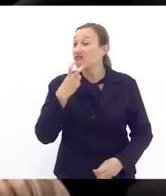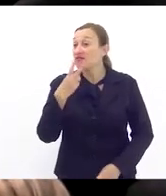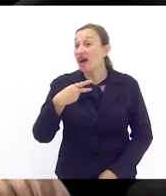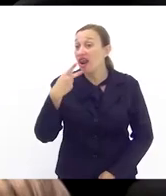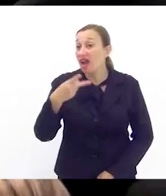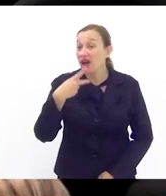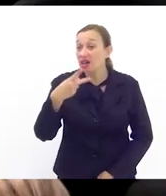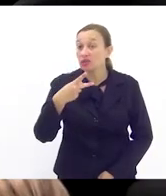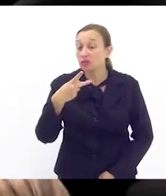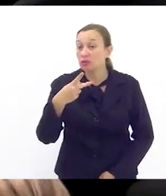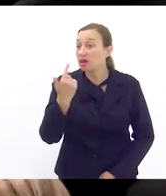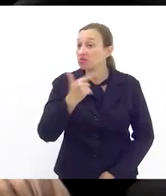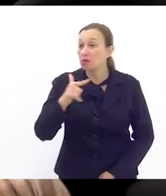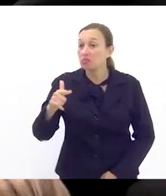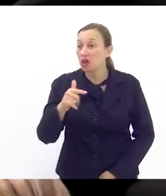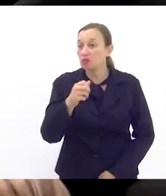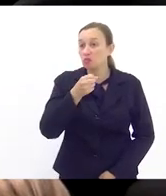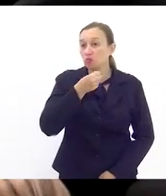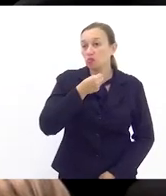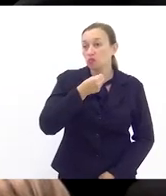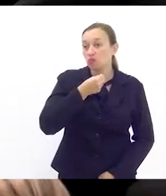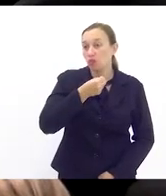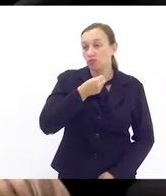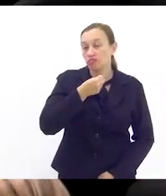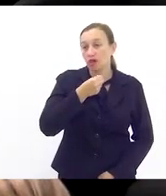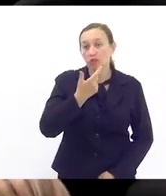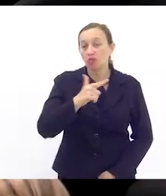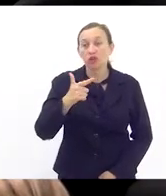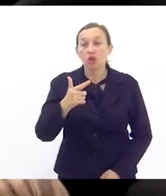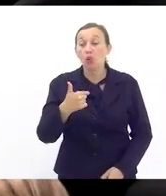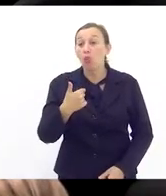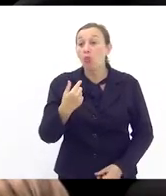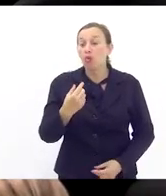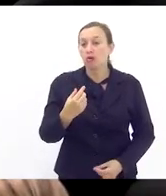de eu não